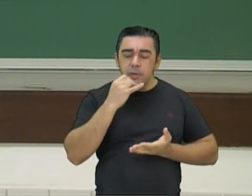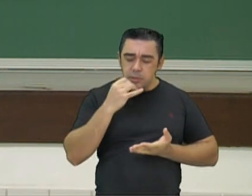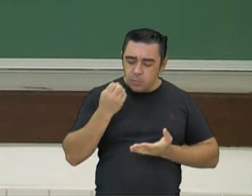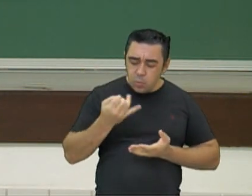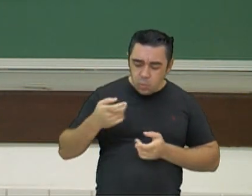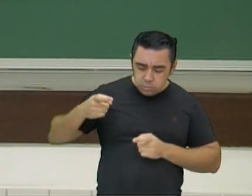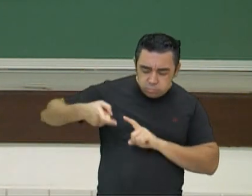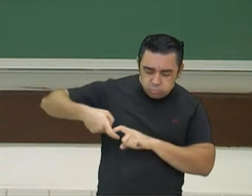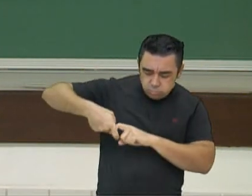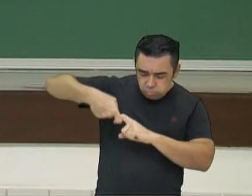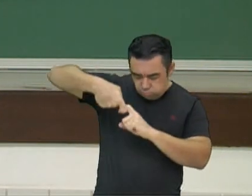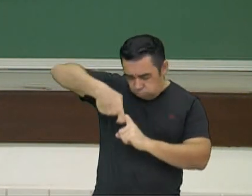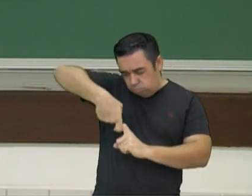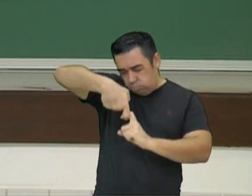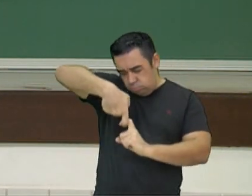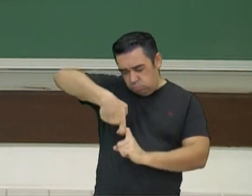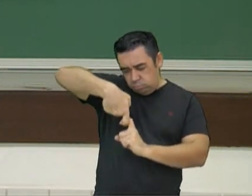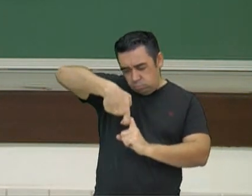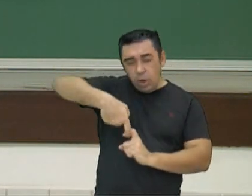passar, né? Inclusive lá